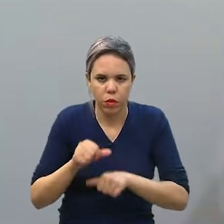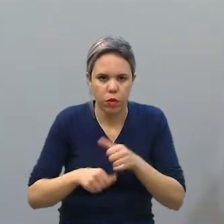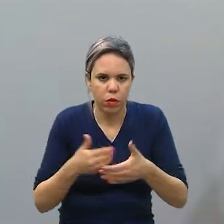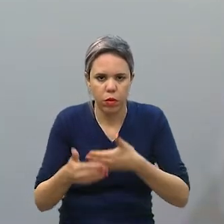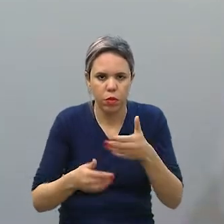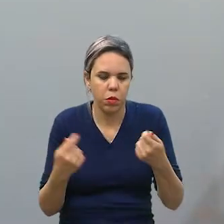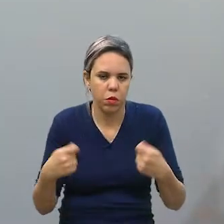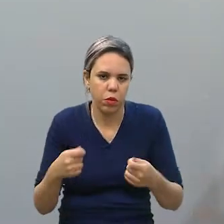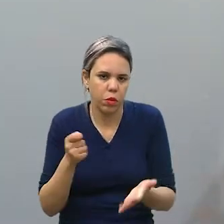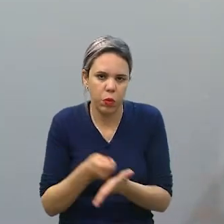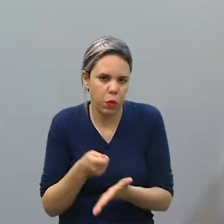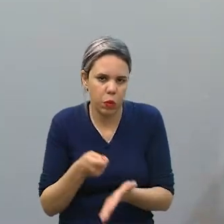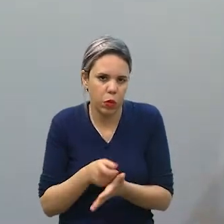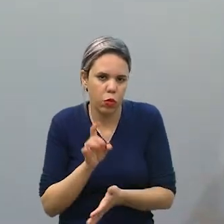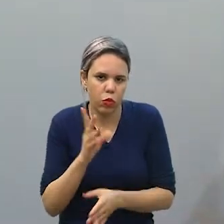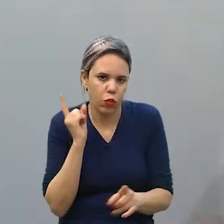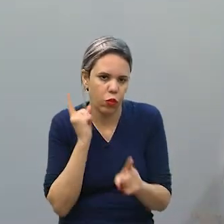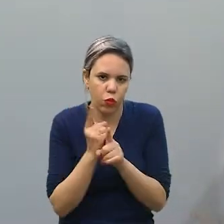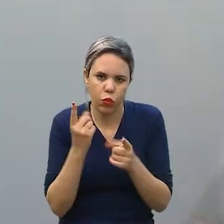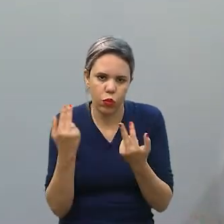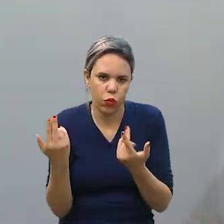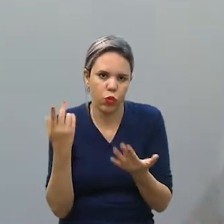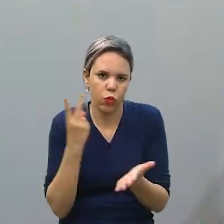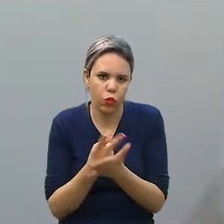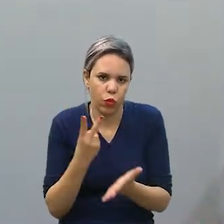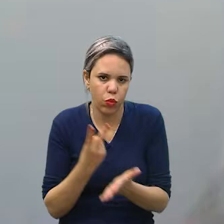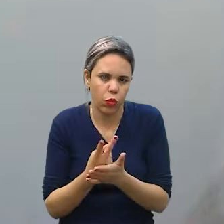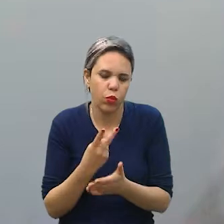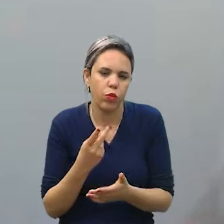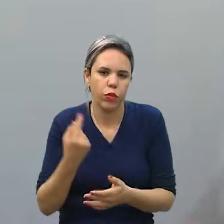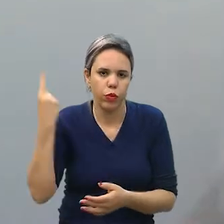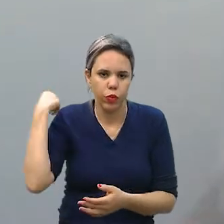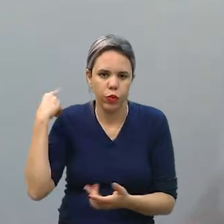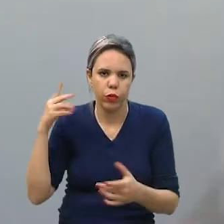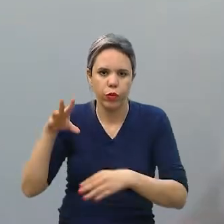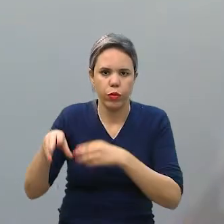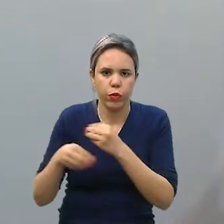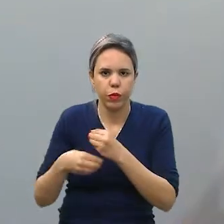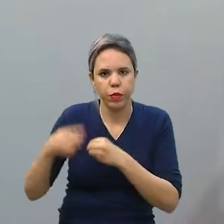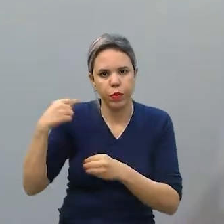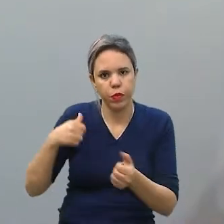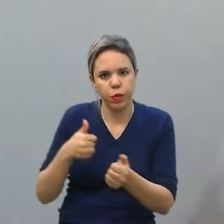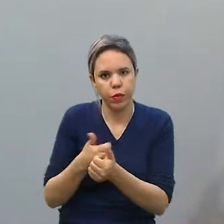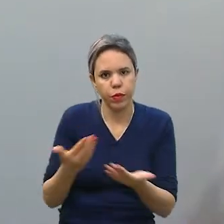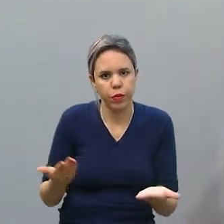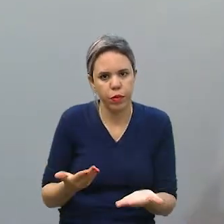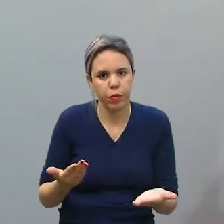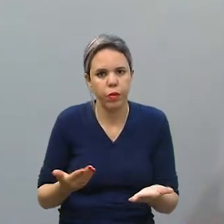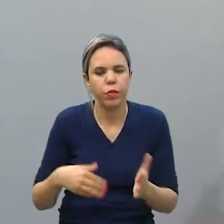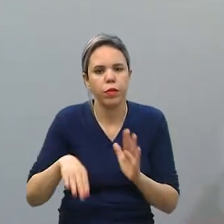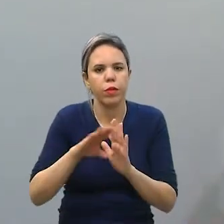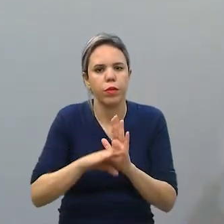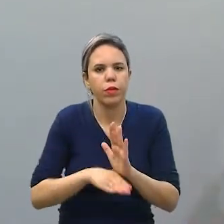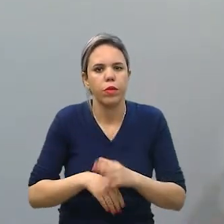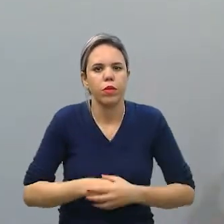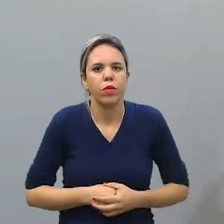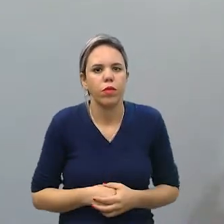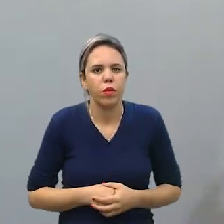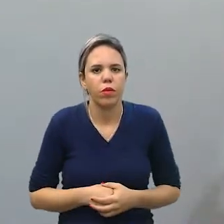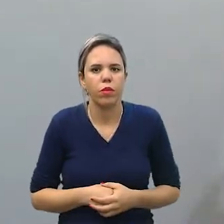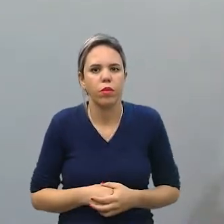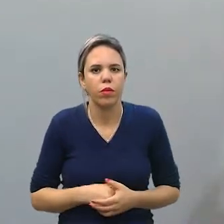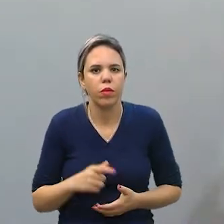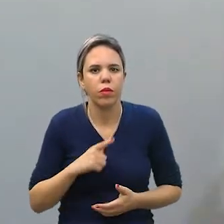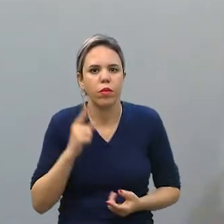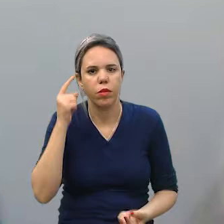não necessariamente você vai encontrar questões a respeito de obras que foram incluídas mais recentemente nessas listas. Por outro lado,